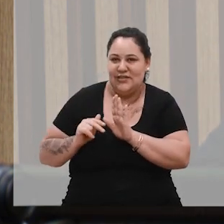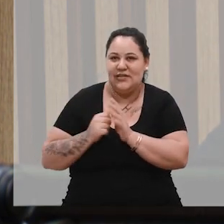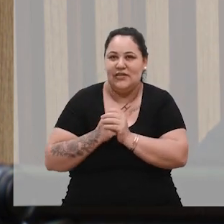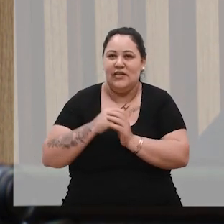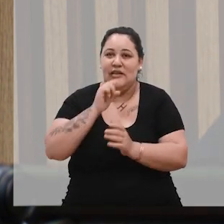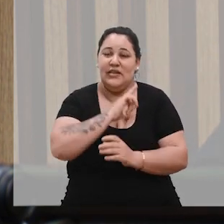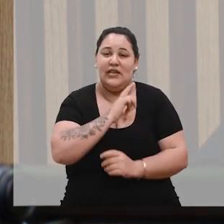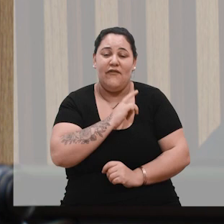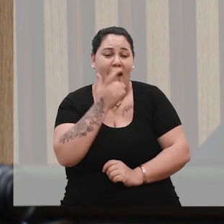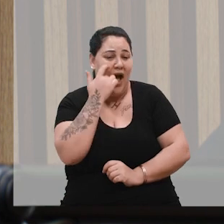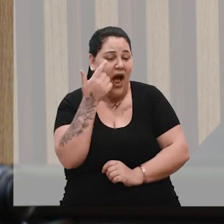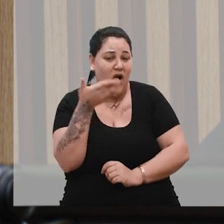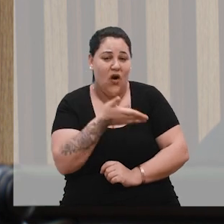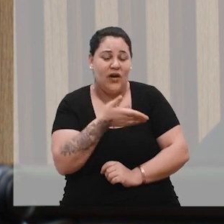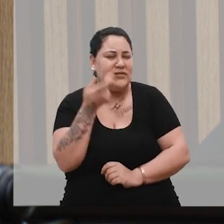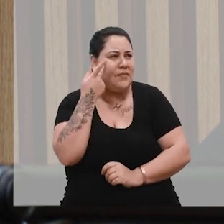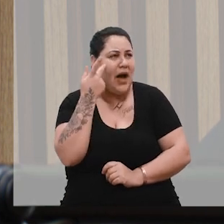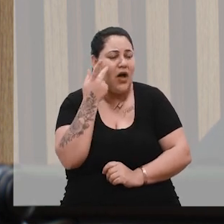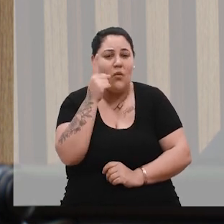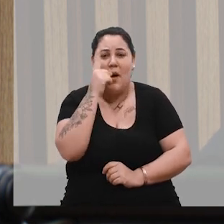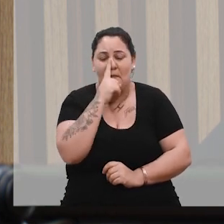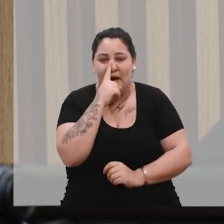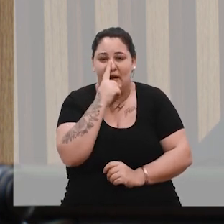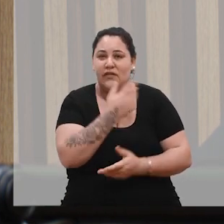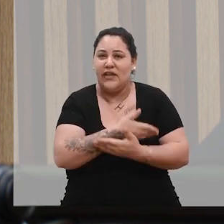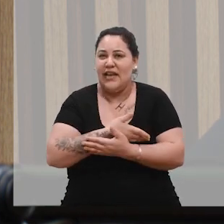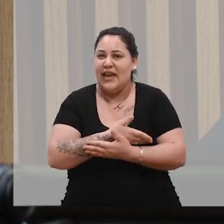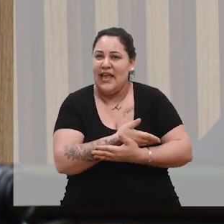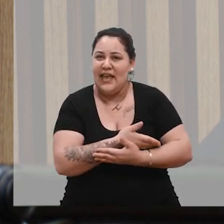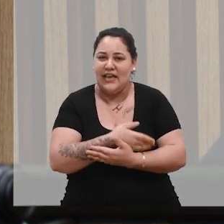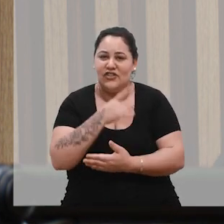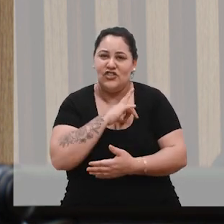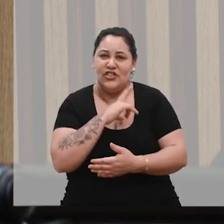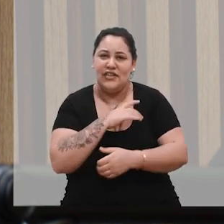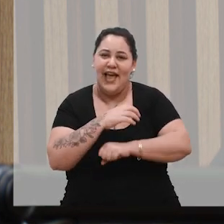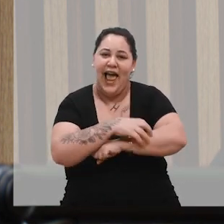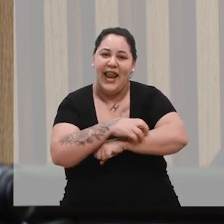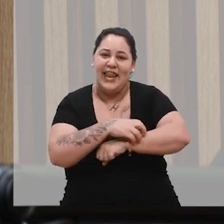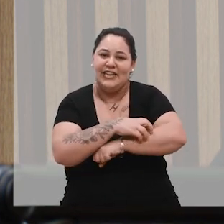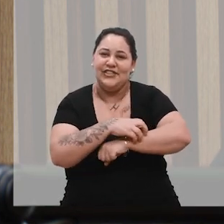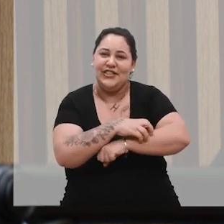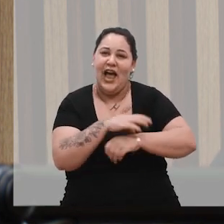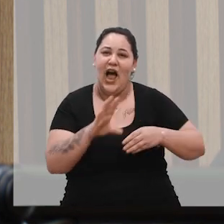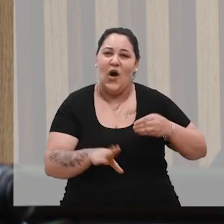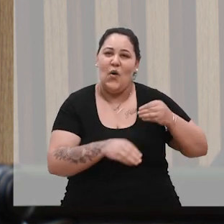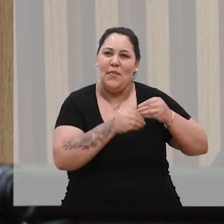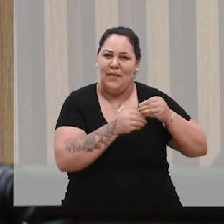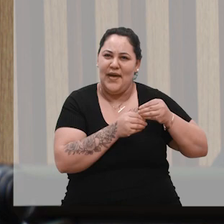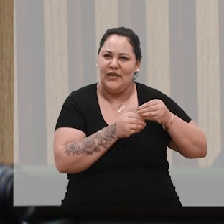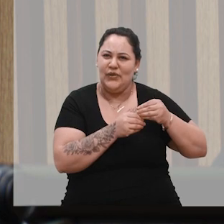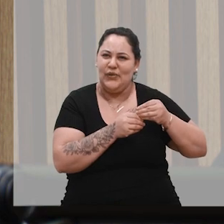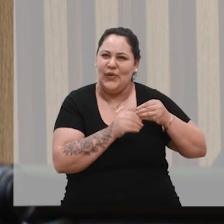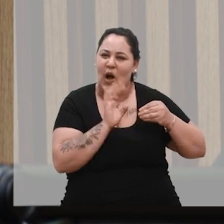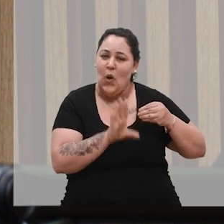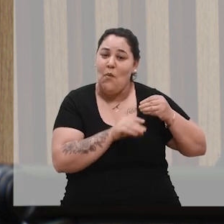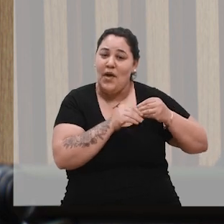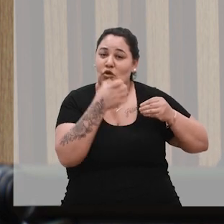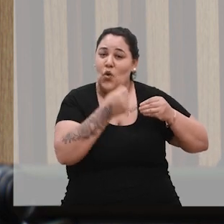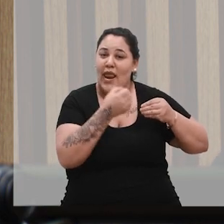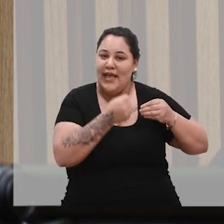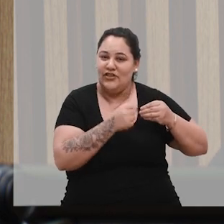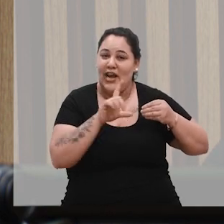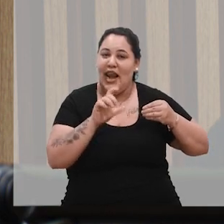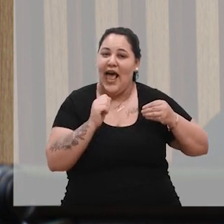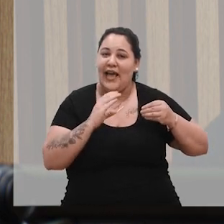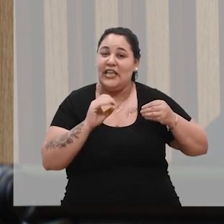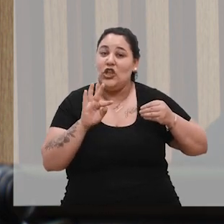viu recentemente lá de São Paulo, de uma mãe que o nenê, ele tinha alergia ao suplemento da lactose, eu acho. Isso, algo